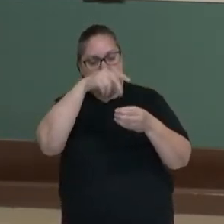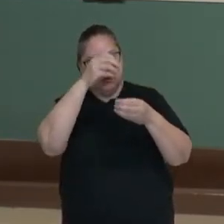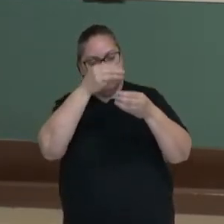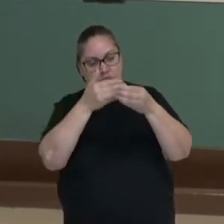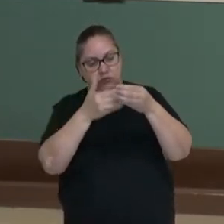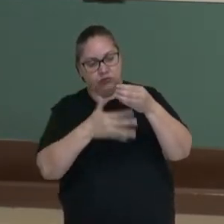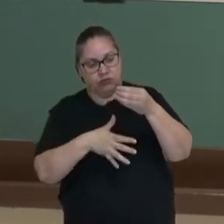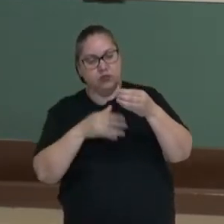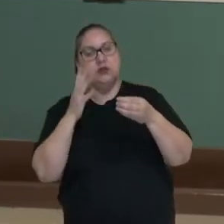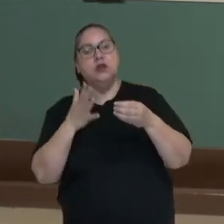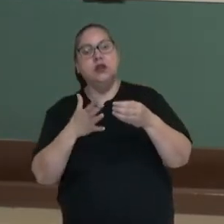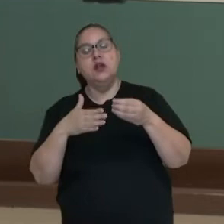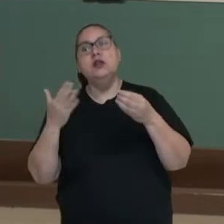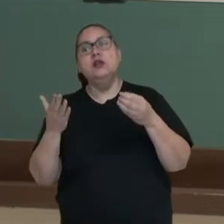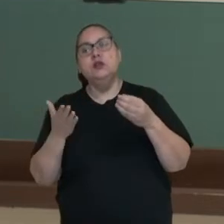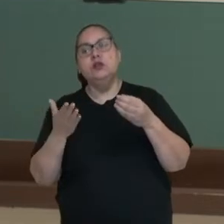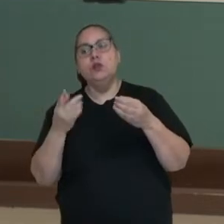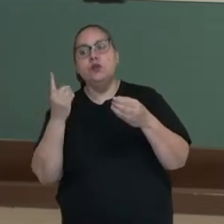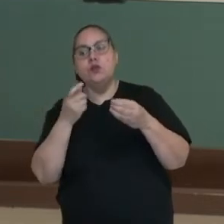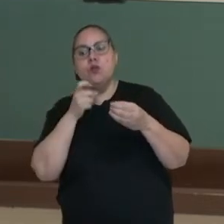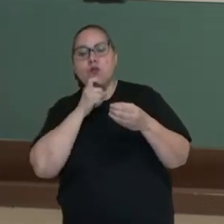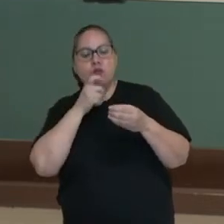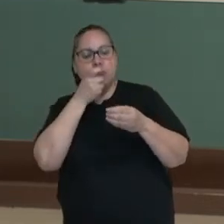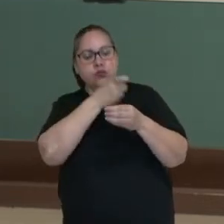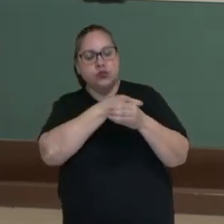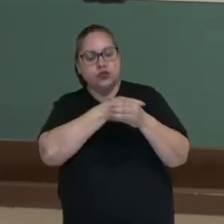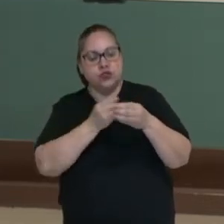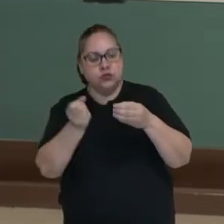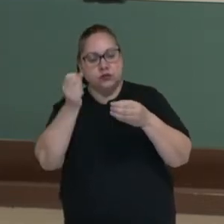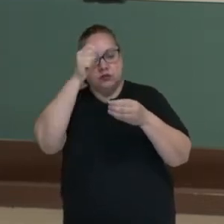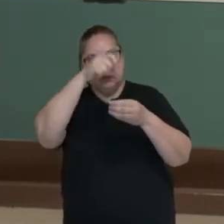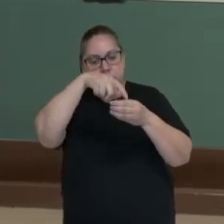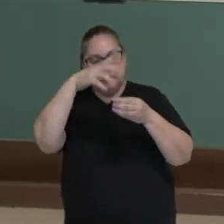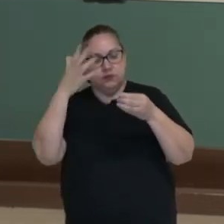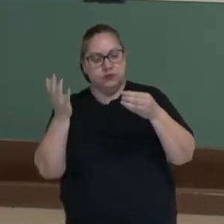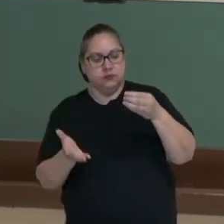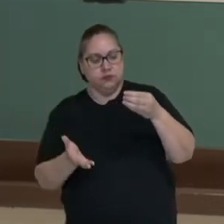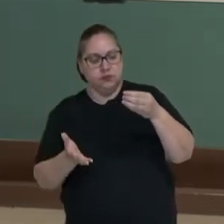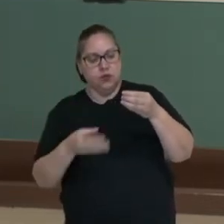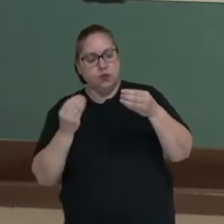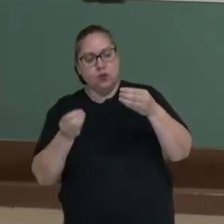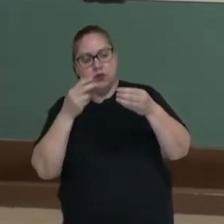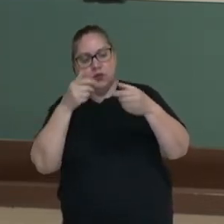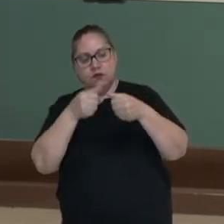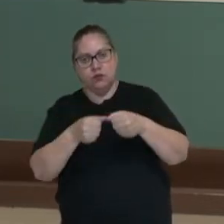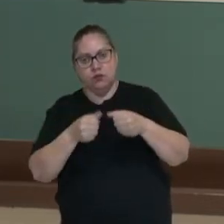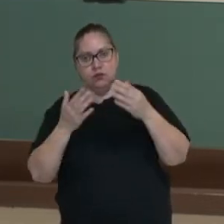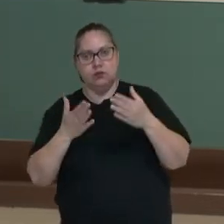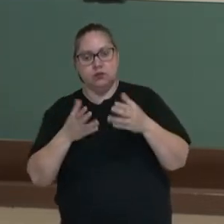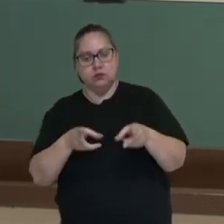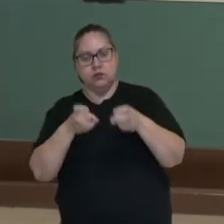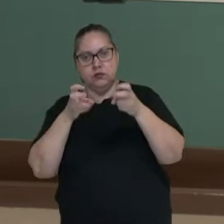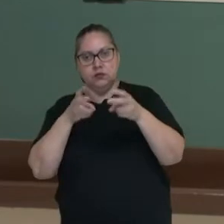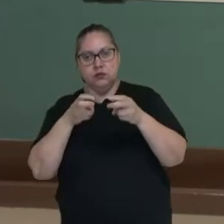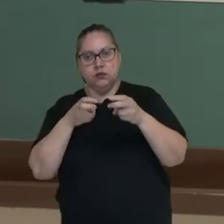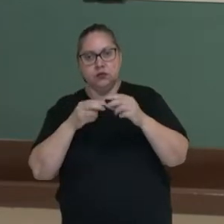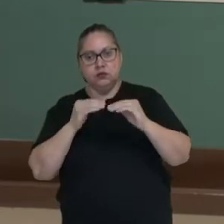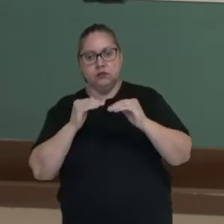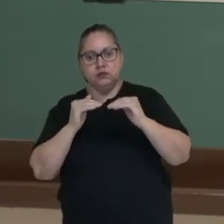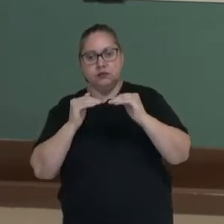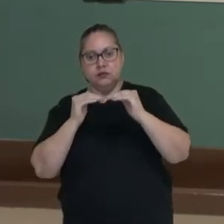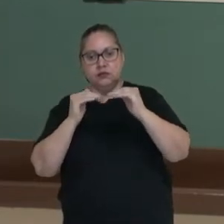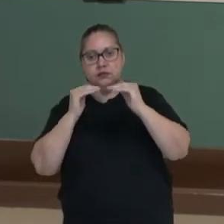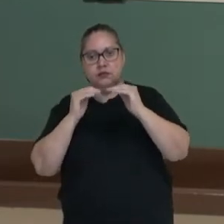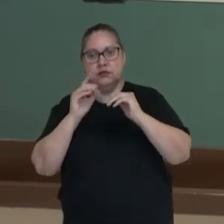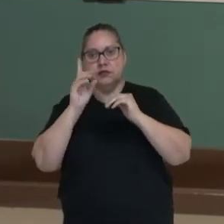na rua, na calçada, e um cubo de gelo. E aí? Como que ficou? Nós percebemos as